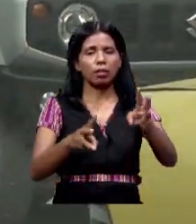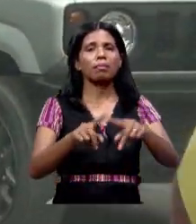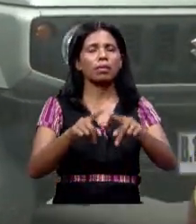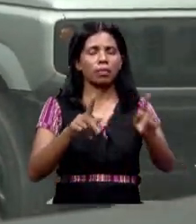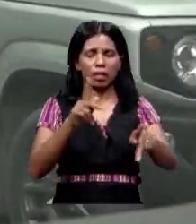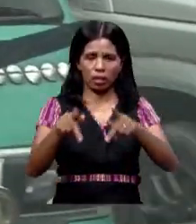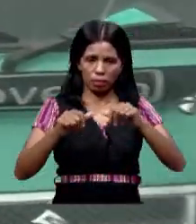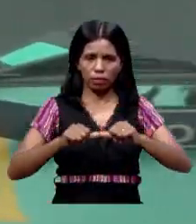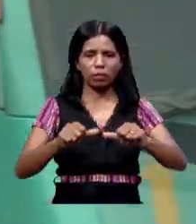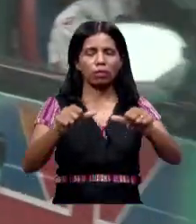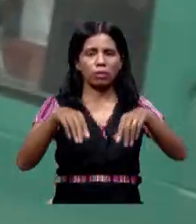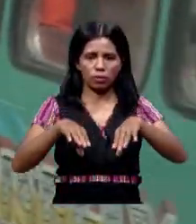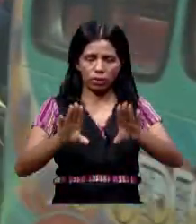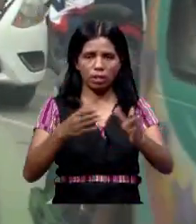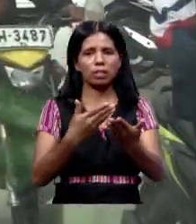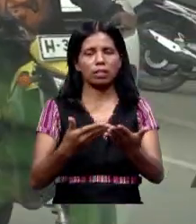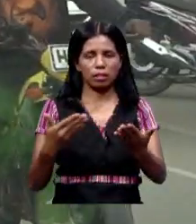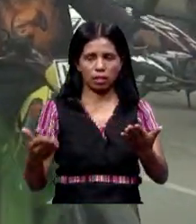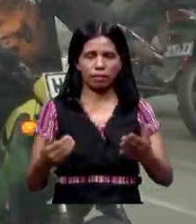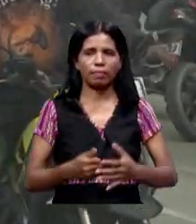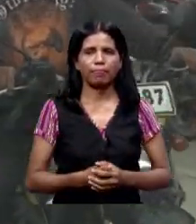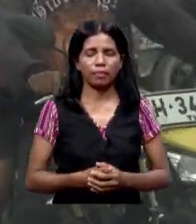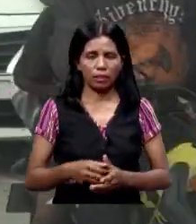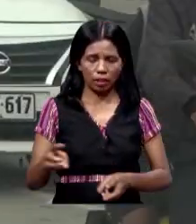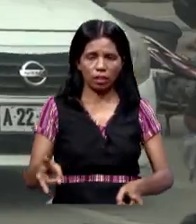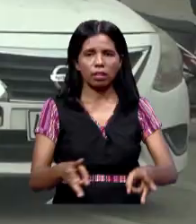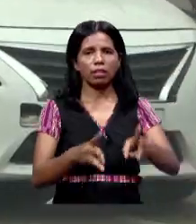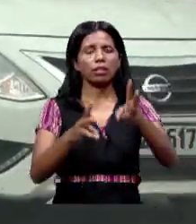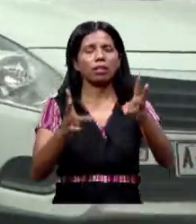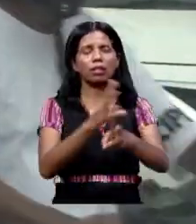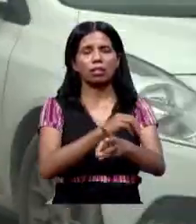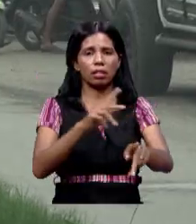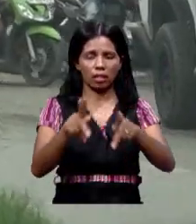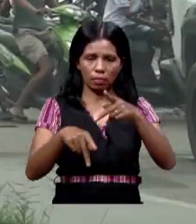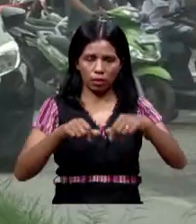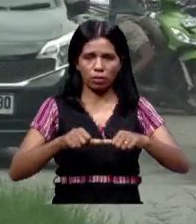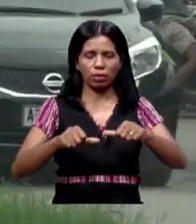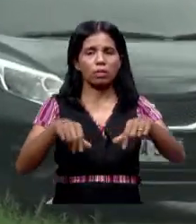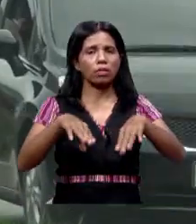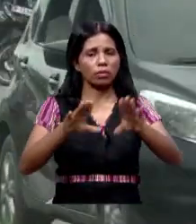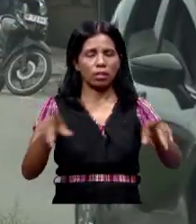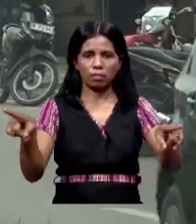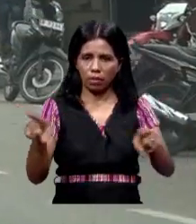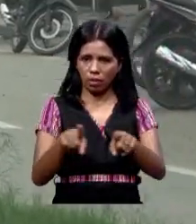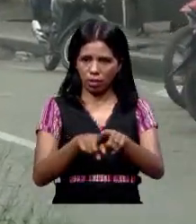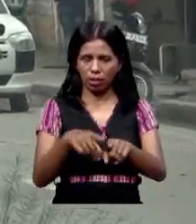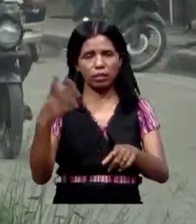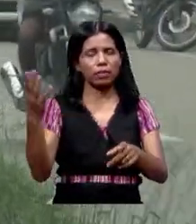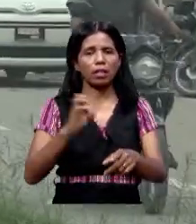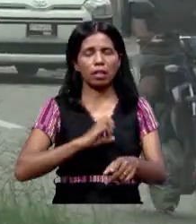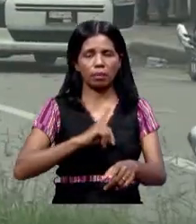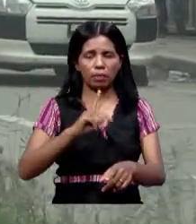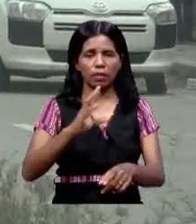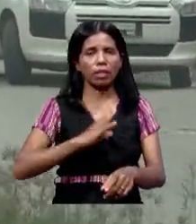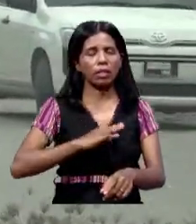sira continua faan. Durante ne estrada publiku hirak nebe mak negociante continua faan makanesan, are elemloi,